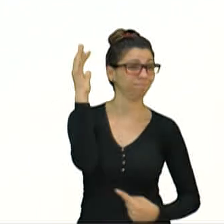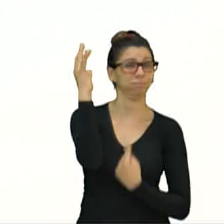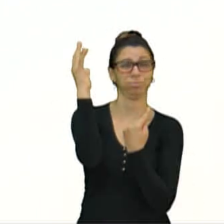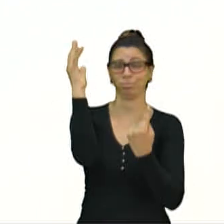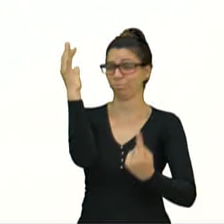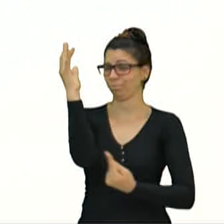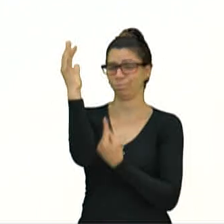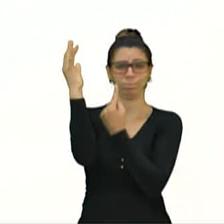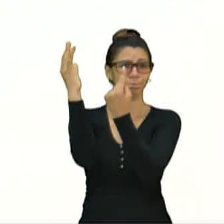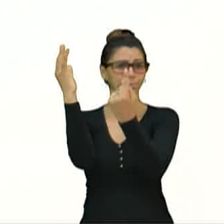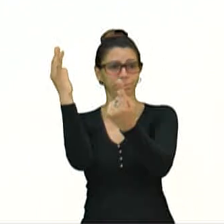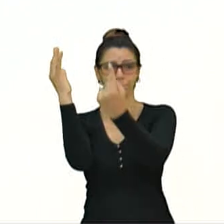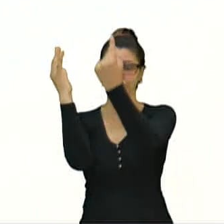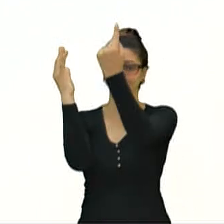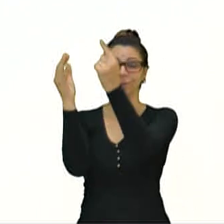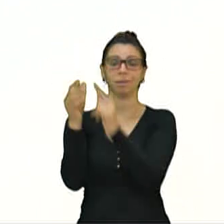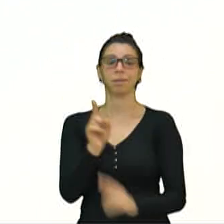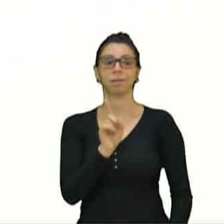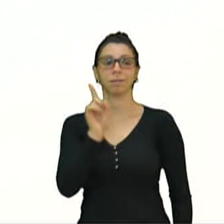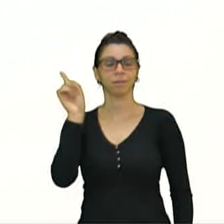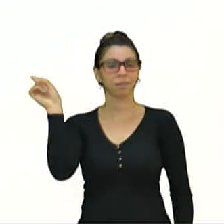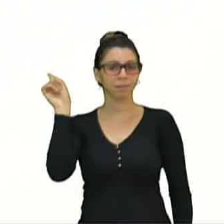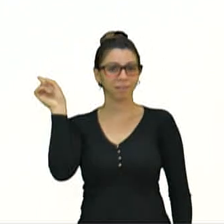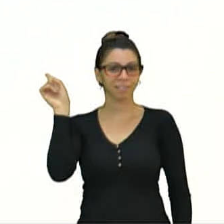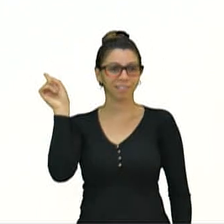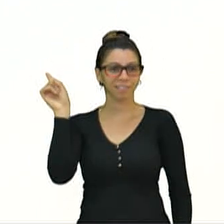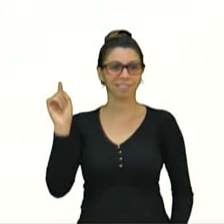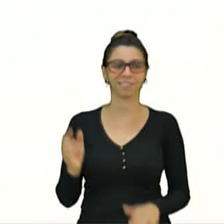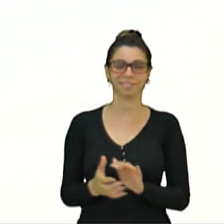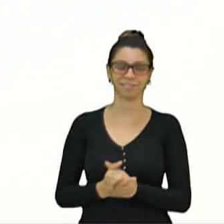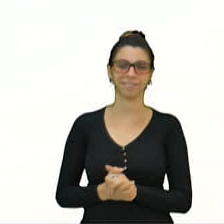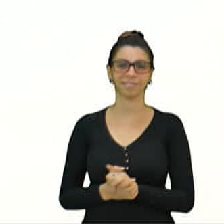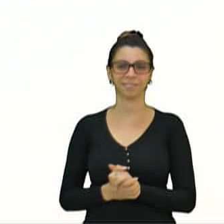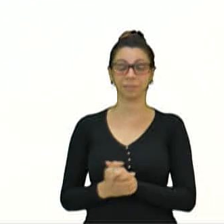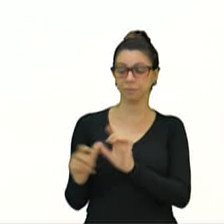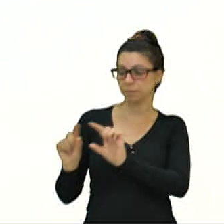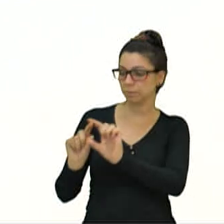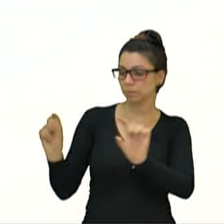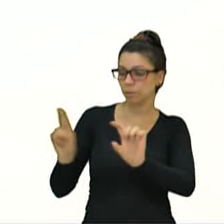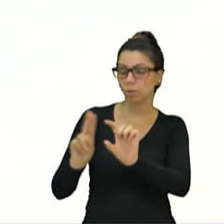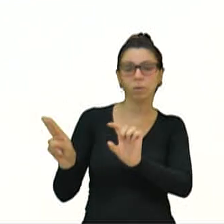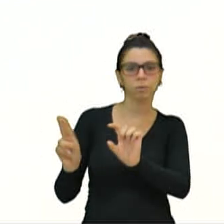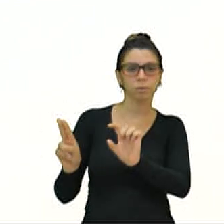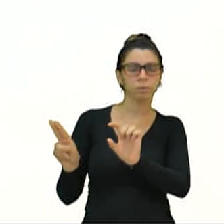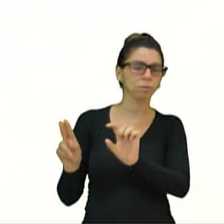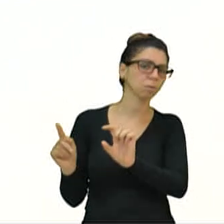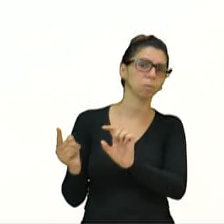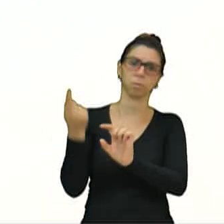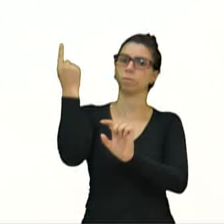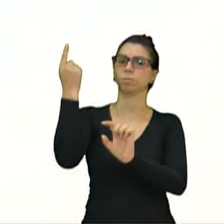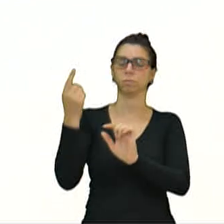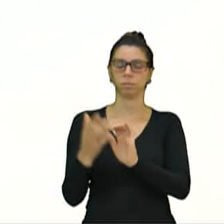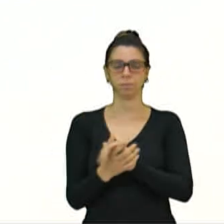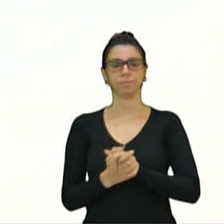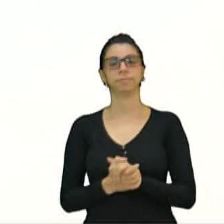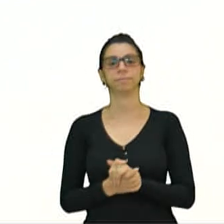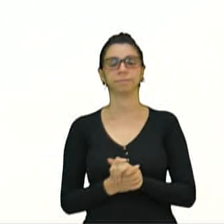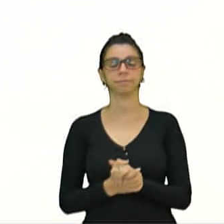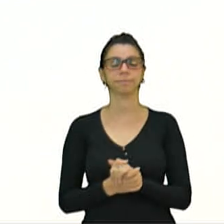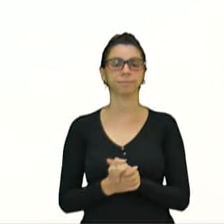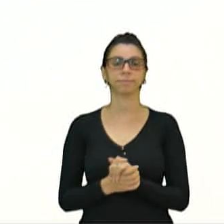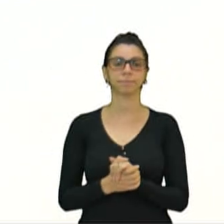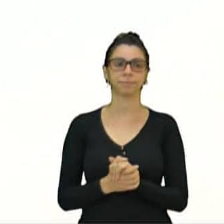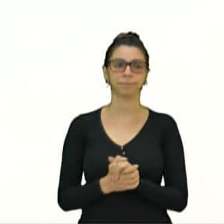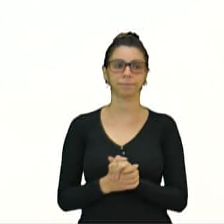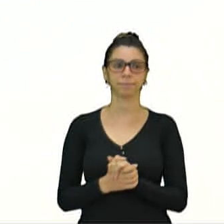desse grupo são as árvores do ginkgo biloba, que na verdade são benzeus únicos. A gente considera